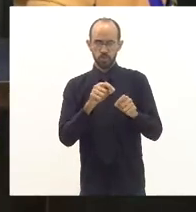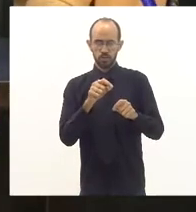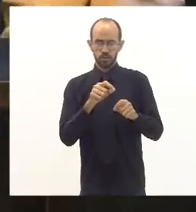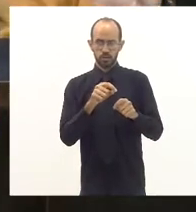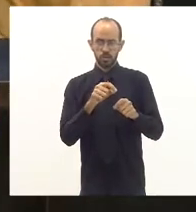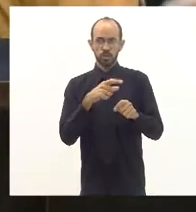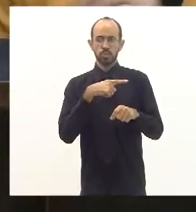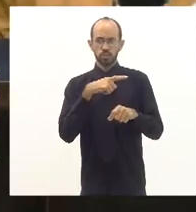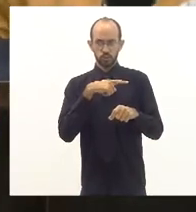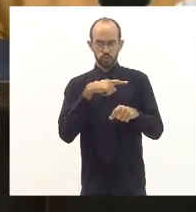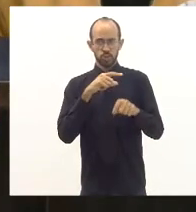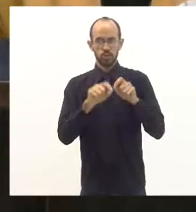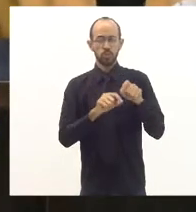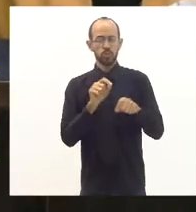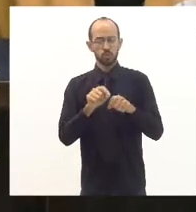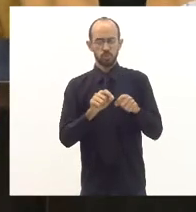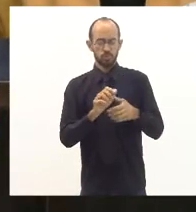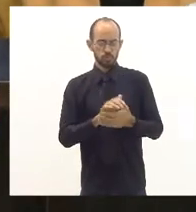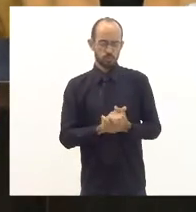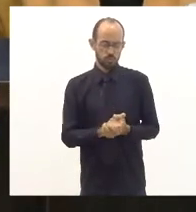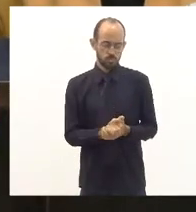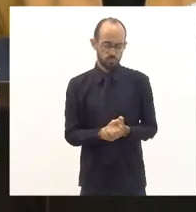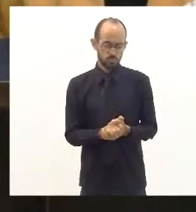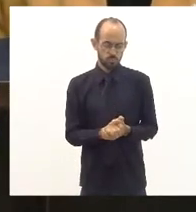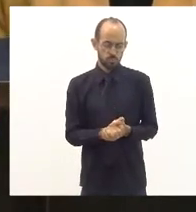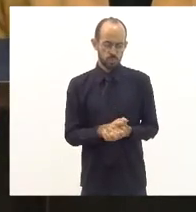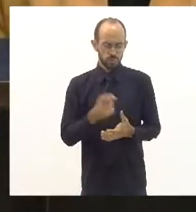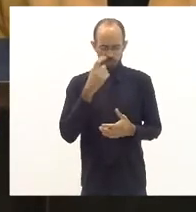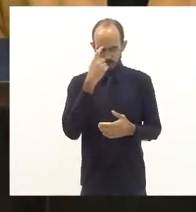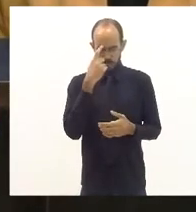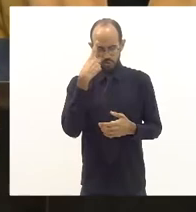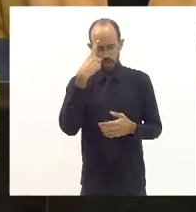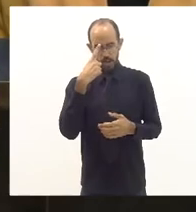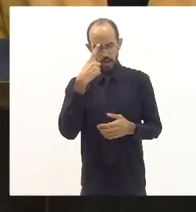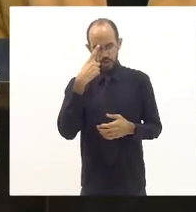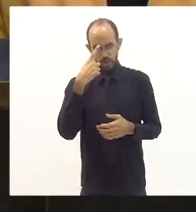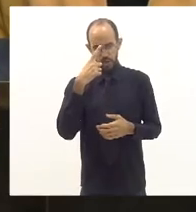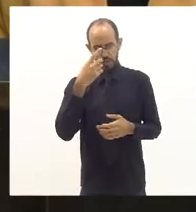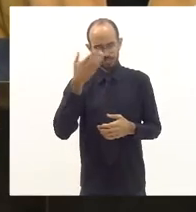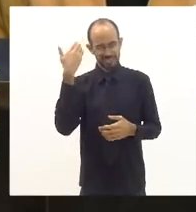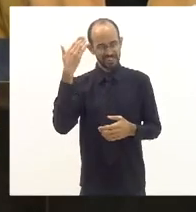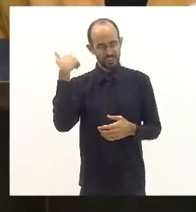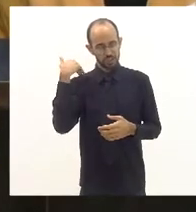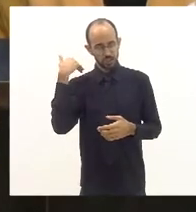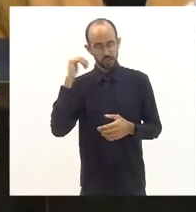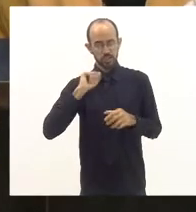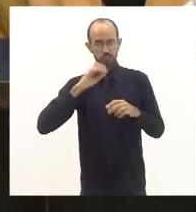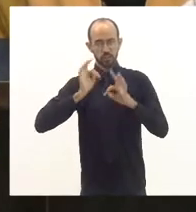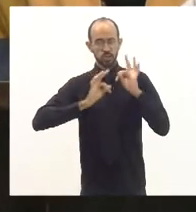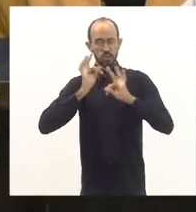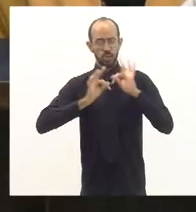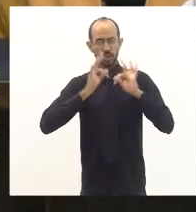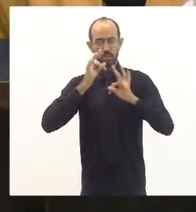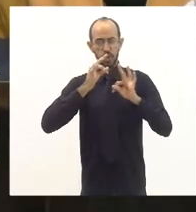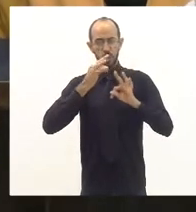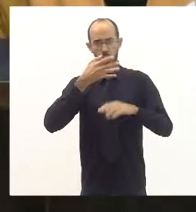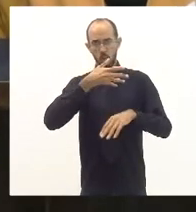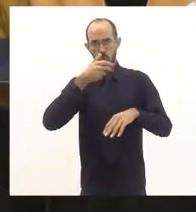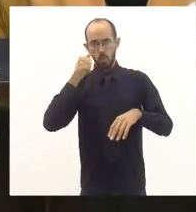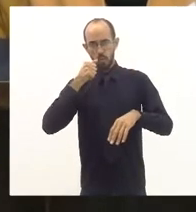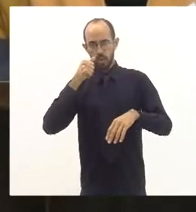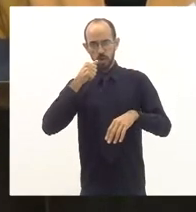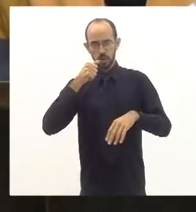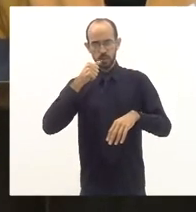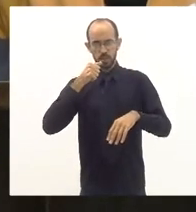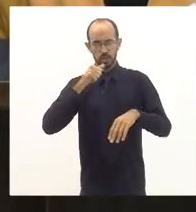isso, né, que havia essa ideia medieval de tratar, de curar